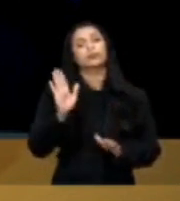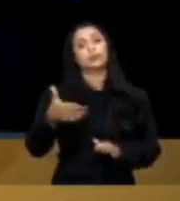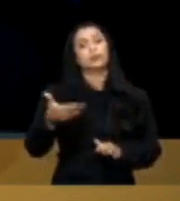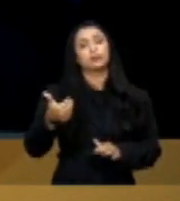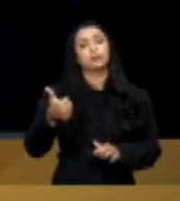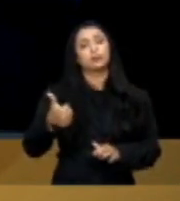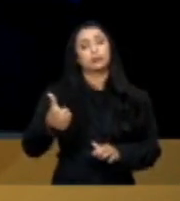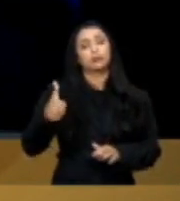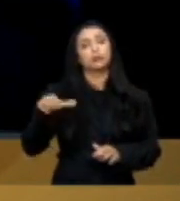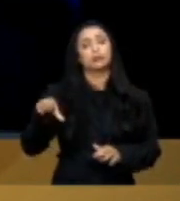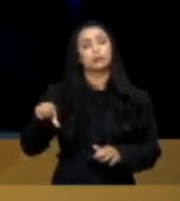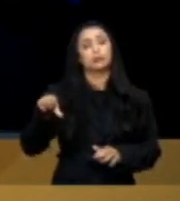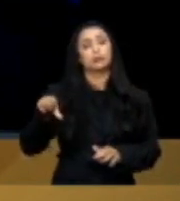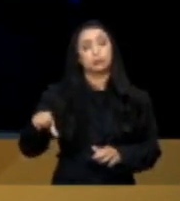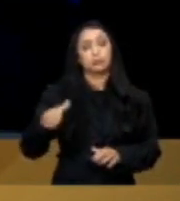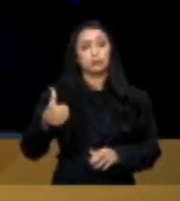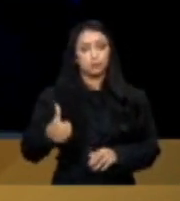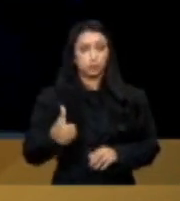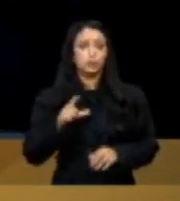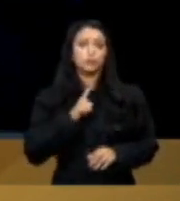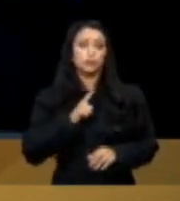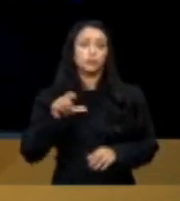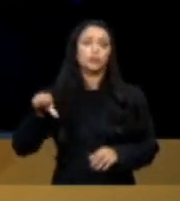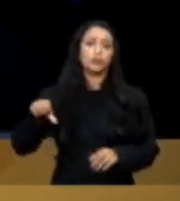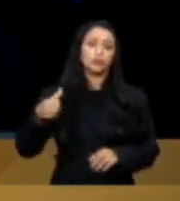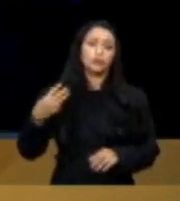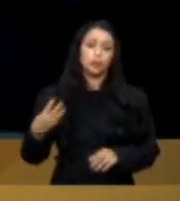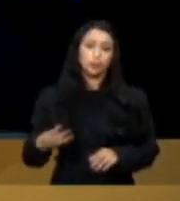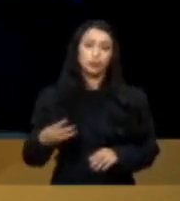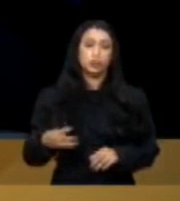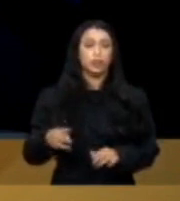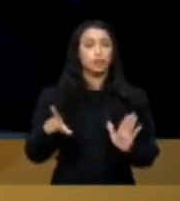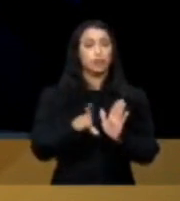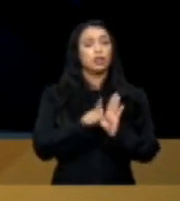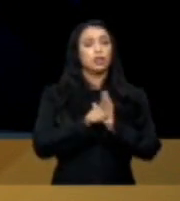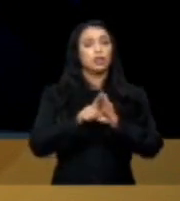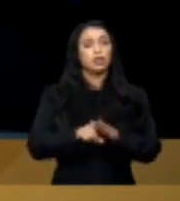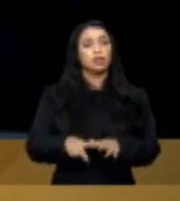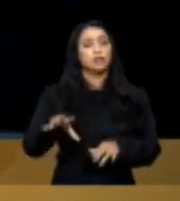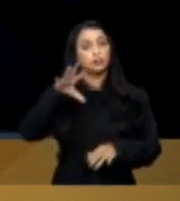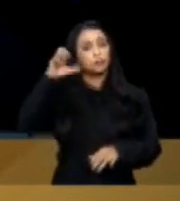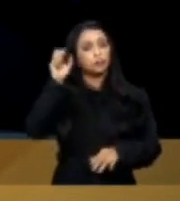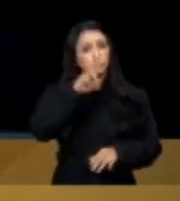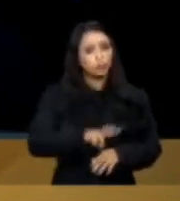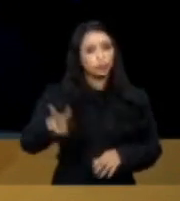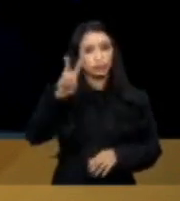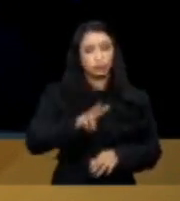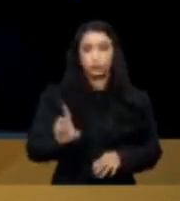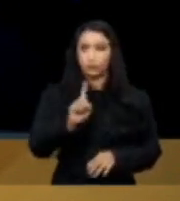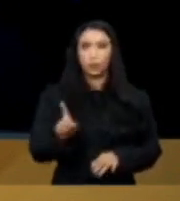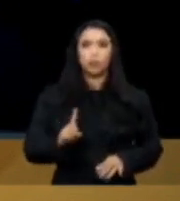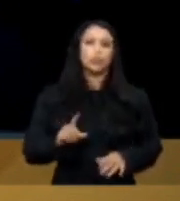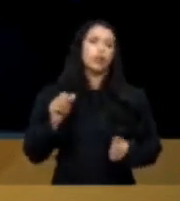Lei 8.685 de 93, a denominada Lei do Audiovisual. Todavia, não basta fomentar